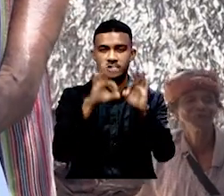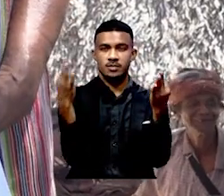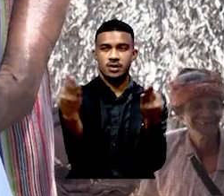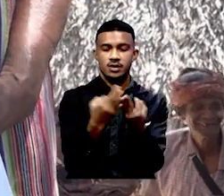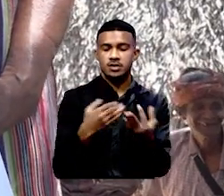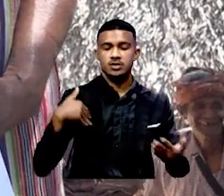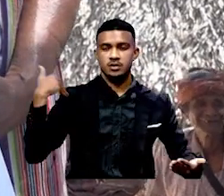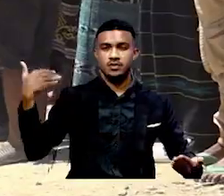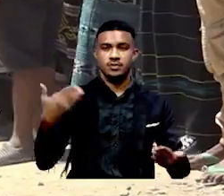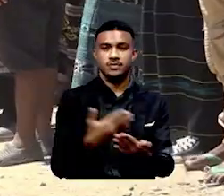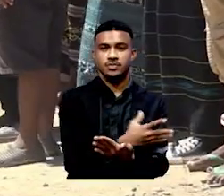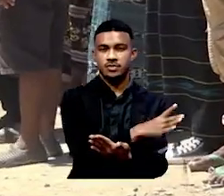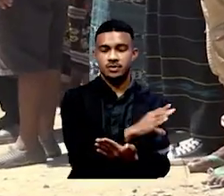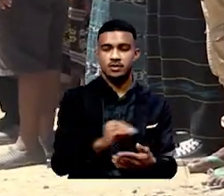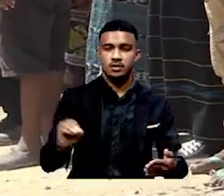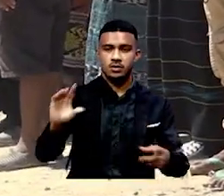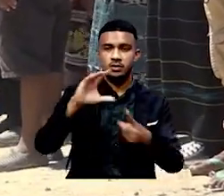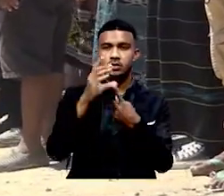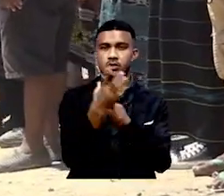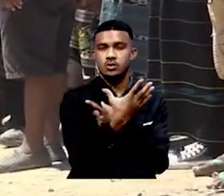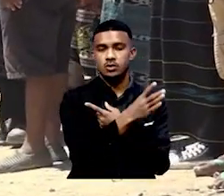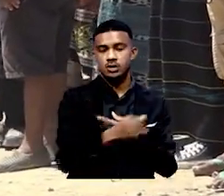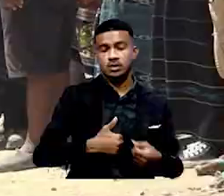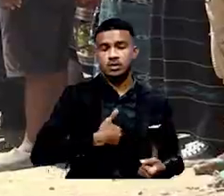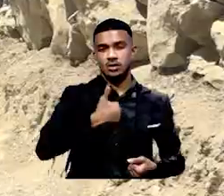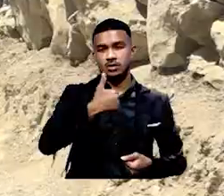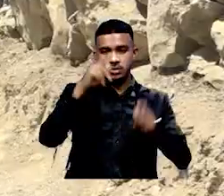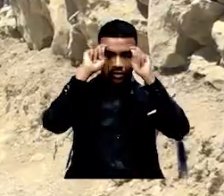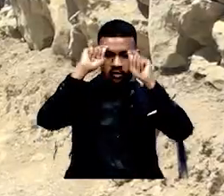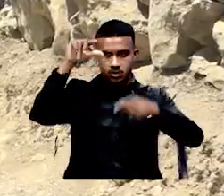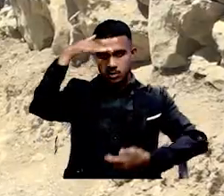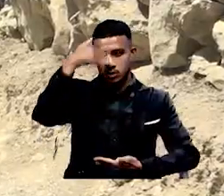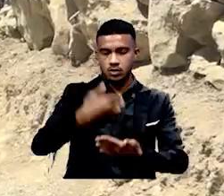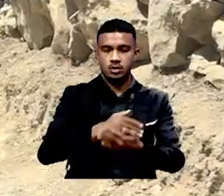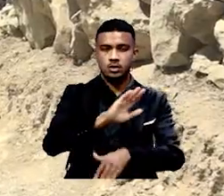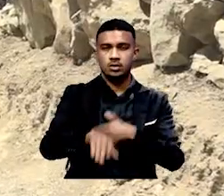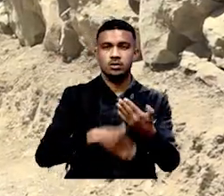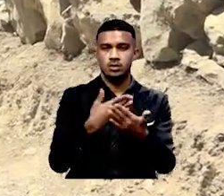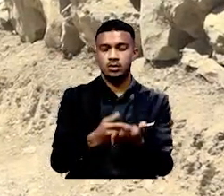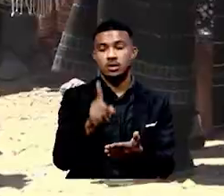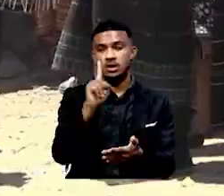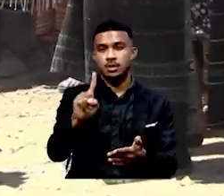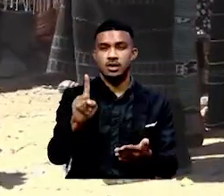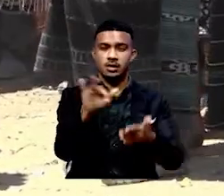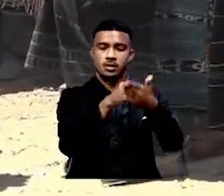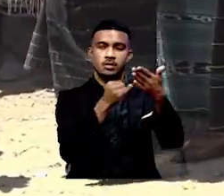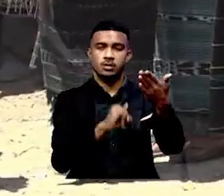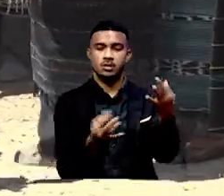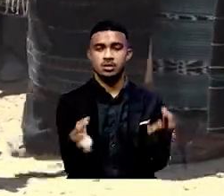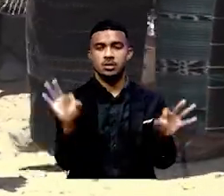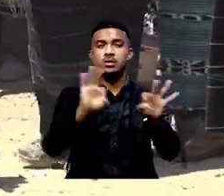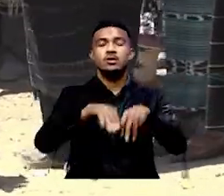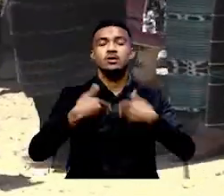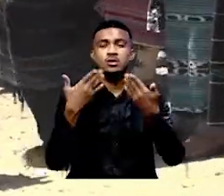dene cultural identidade timorense ema timorense toto. Tamba dene mak ni ne mais importante lima ka oin sama